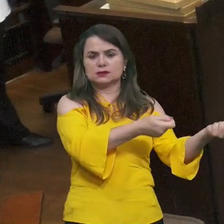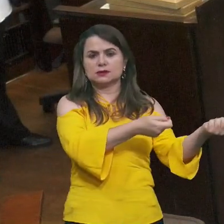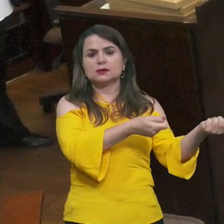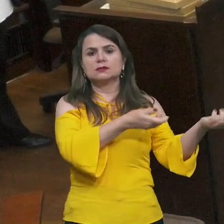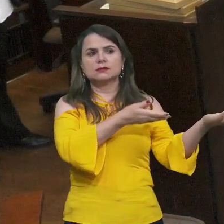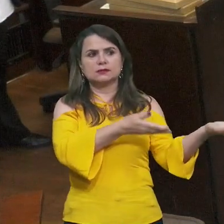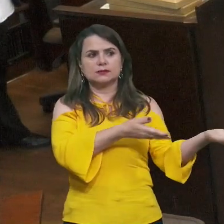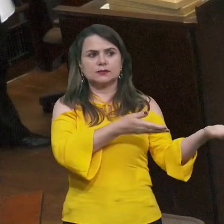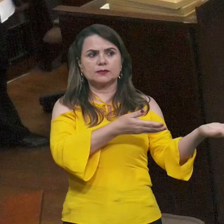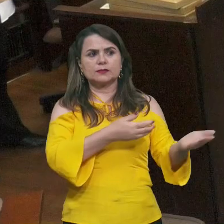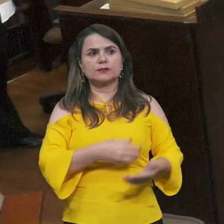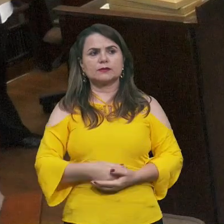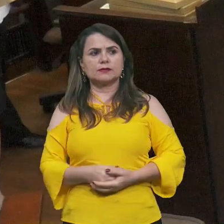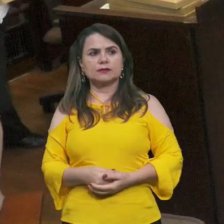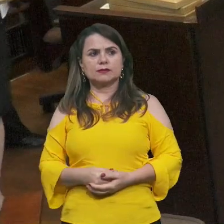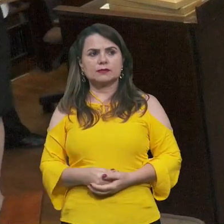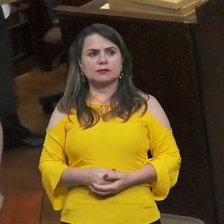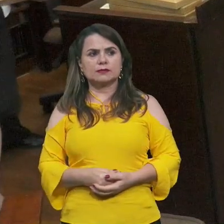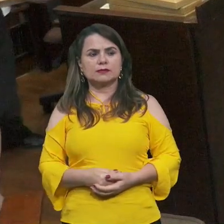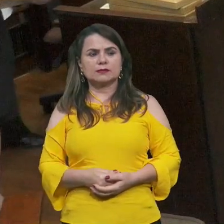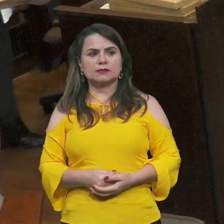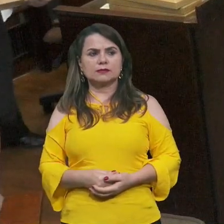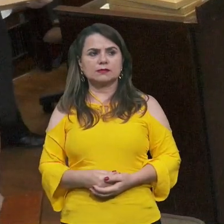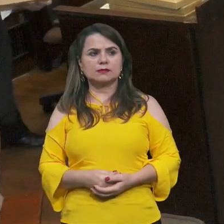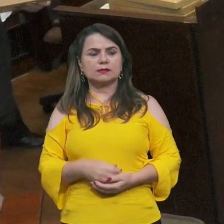Roberto Cardoso.